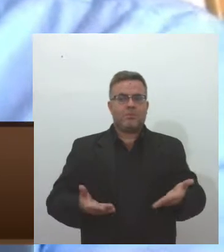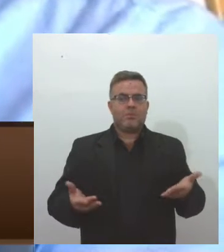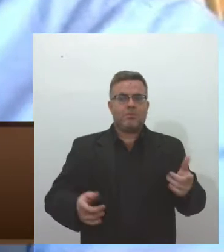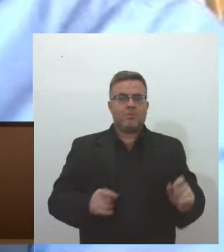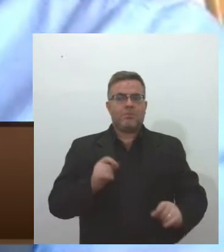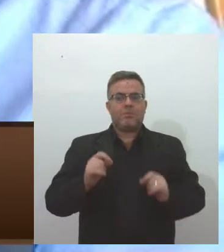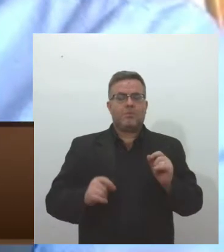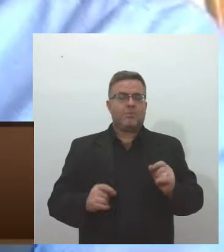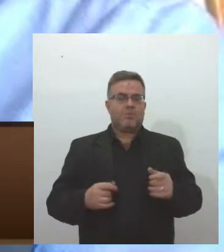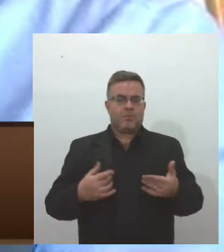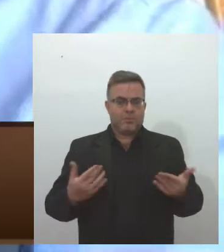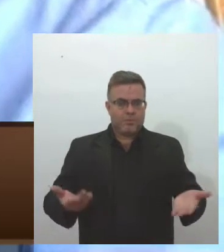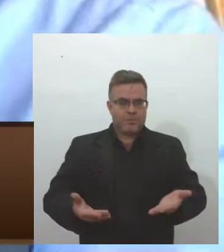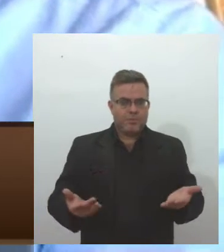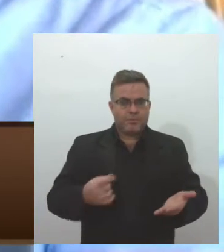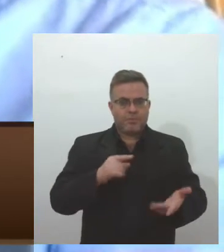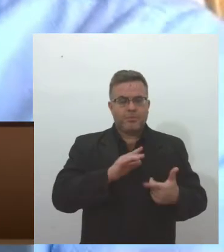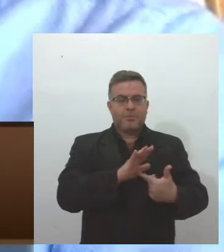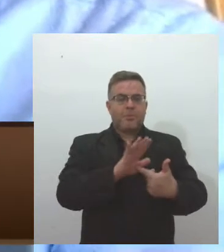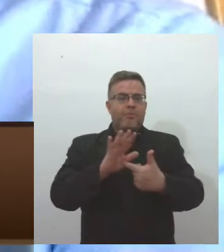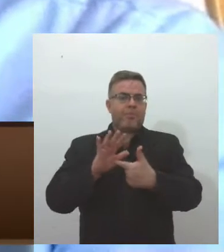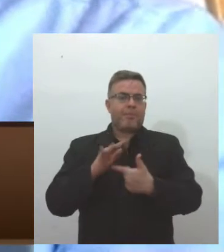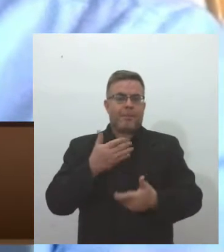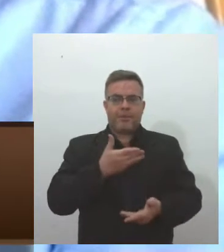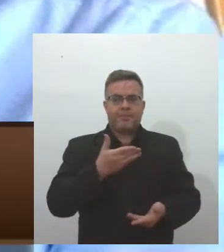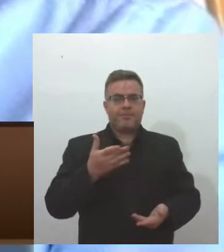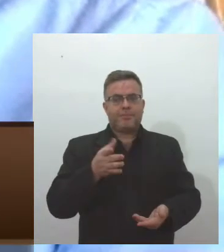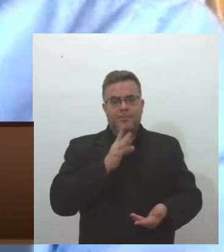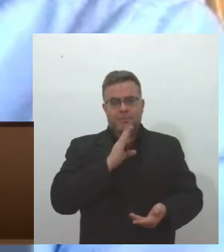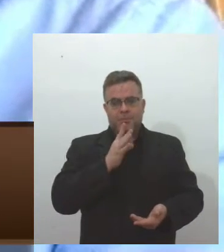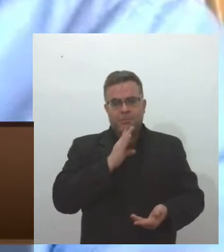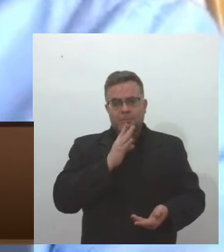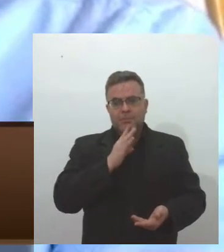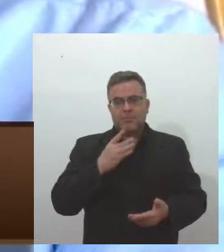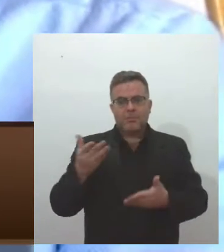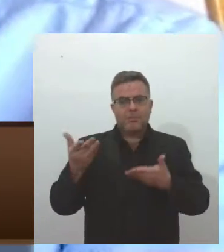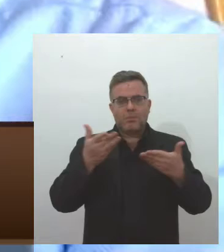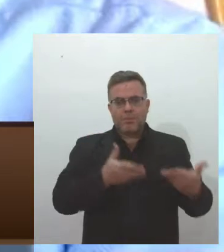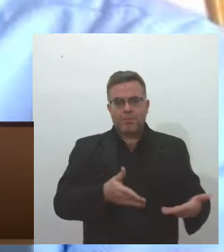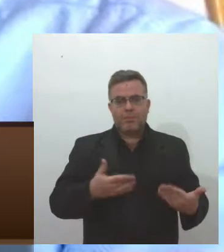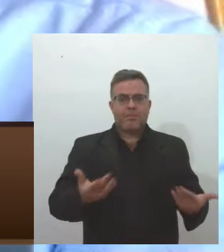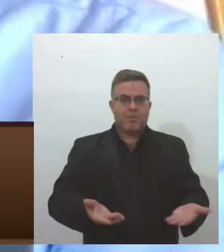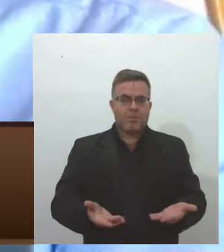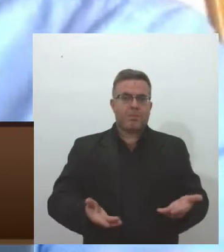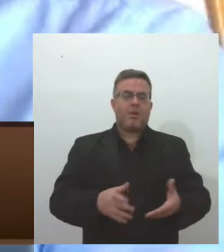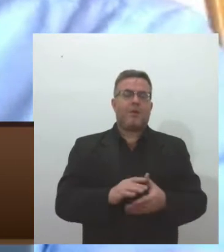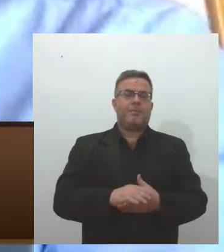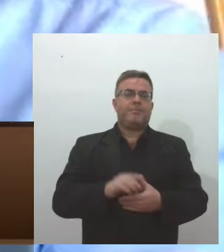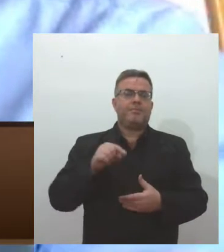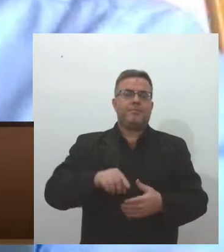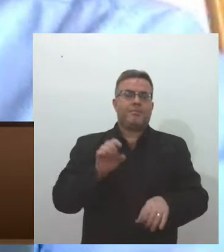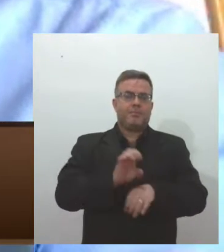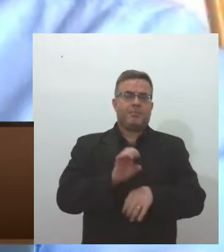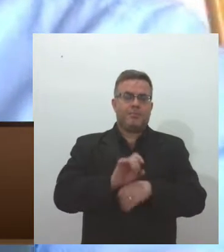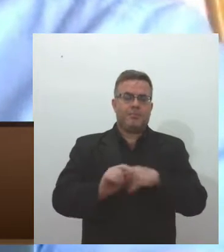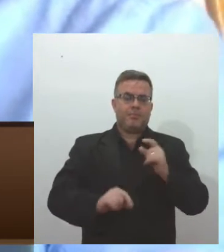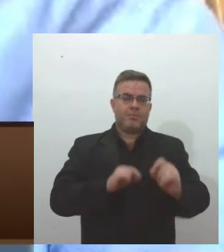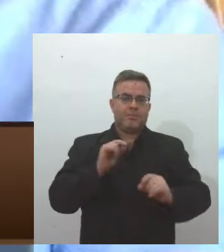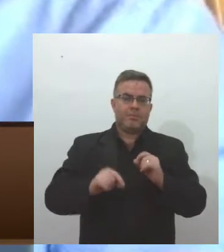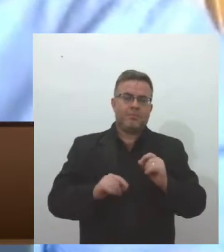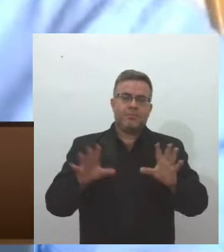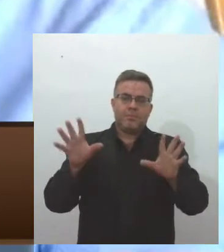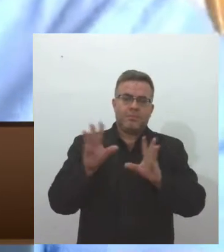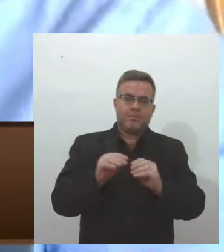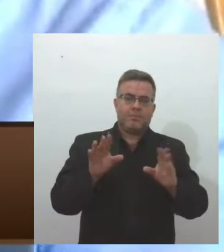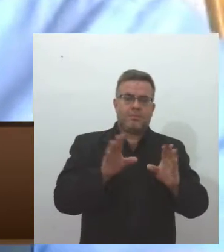para esse portfólio, para a prateleira dos produtos que já existem, que já são consagrados no nosso estado, fazendo essa mesclagem, né,